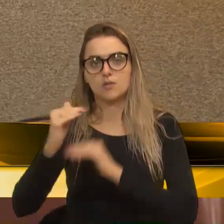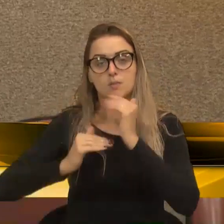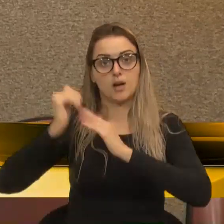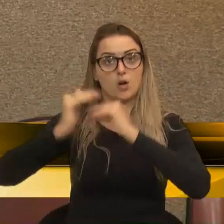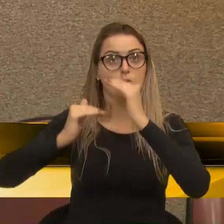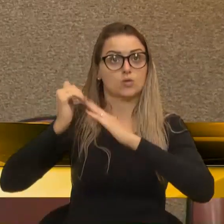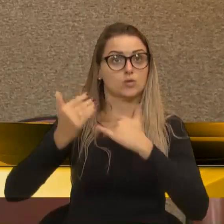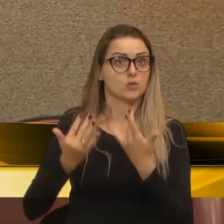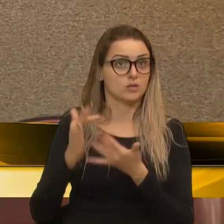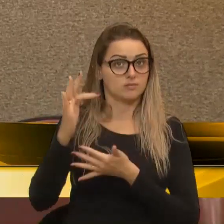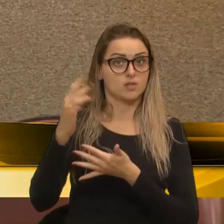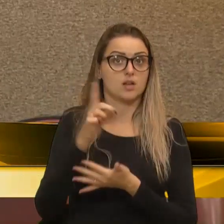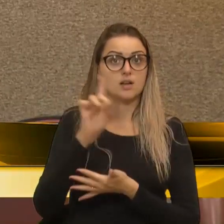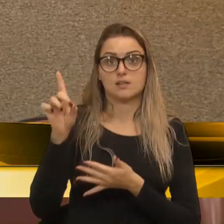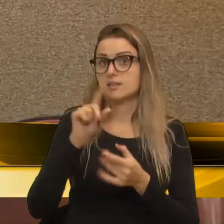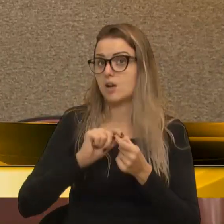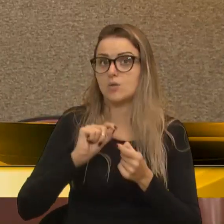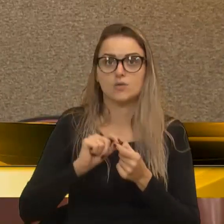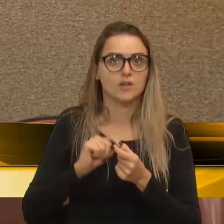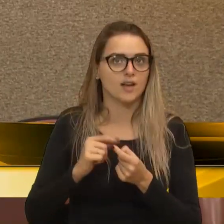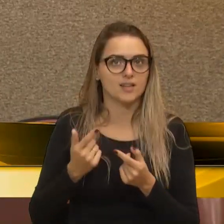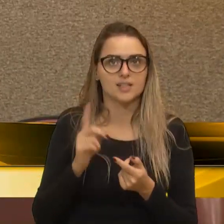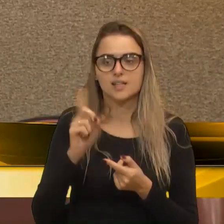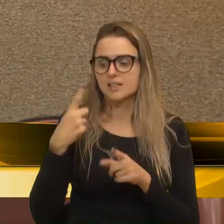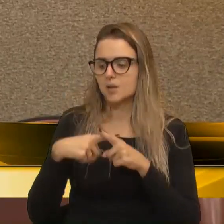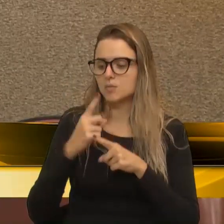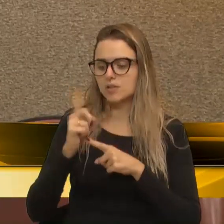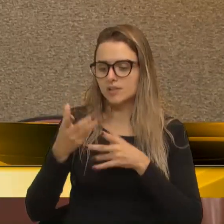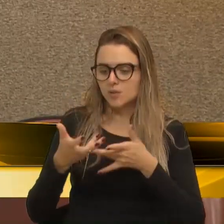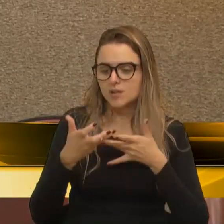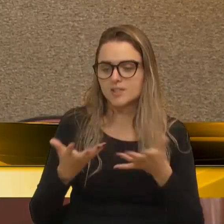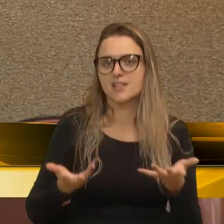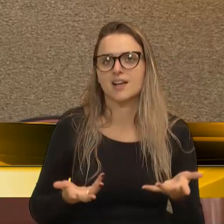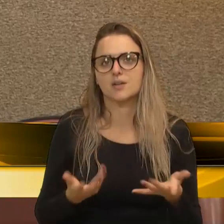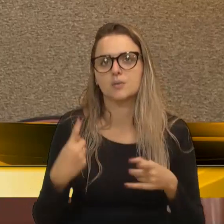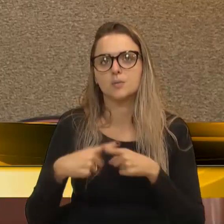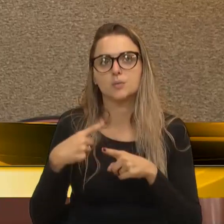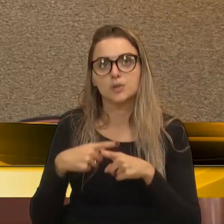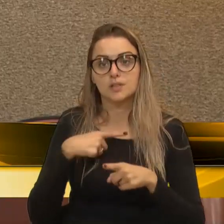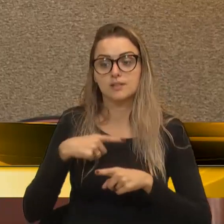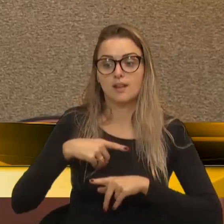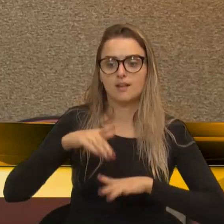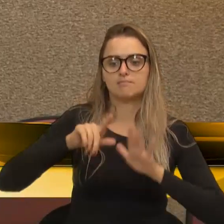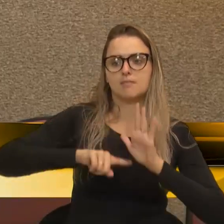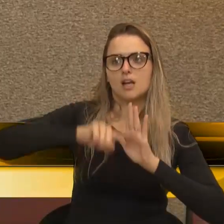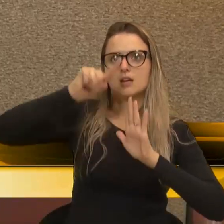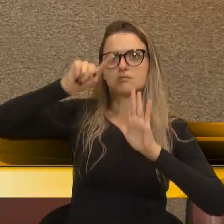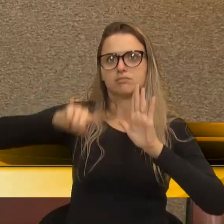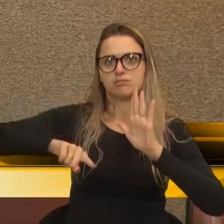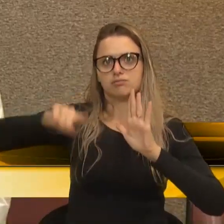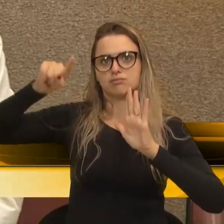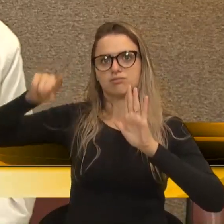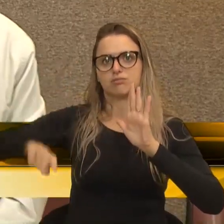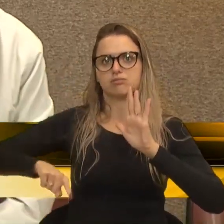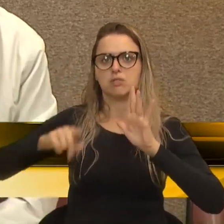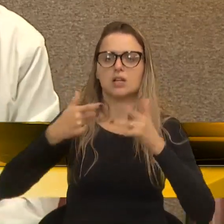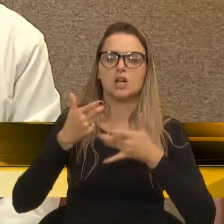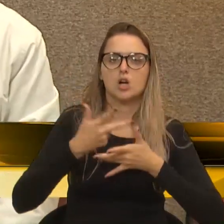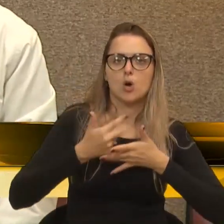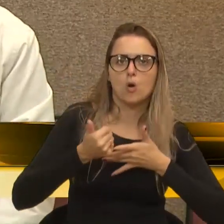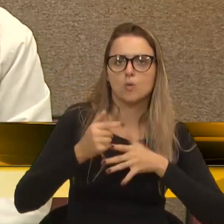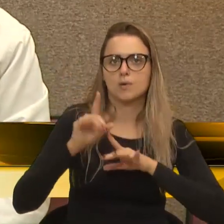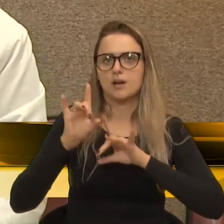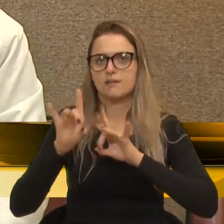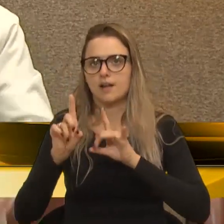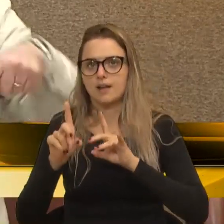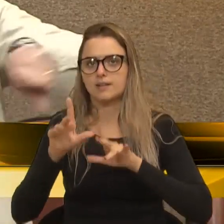obras, não fizeram, não porque não quiseram, mas porque existem variáveis do mercado que não proporcionaram essa